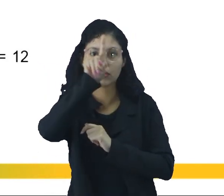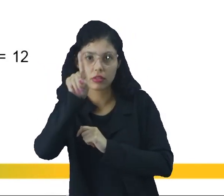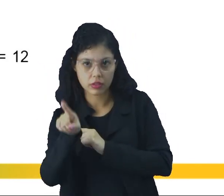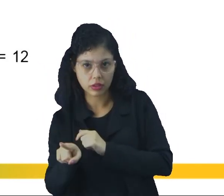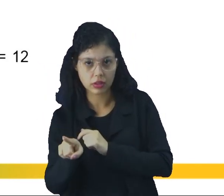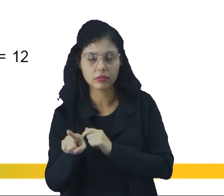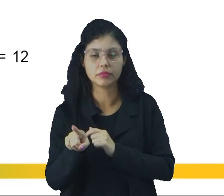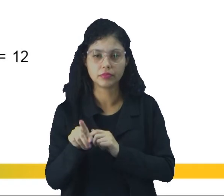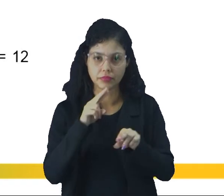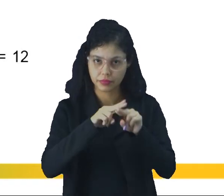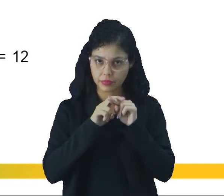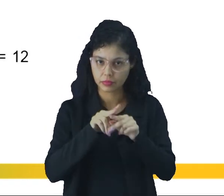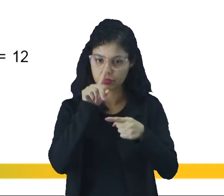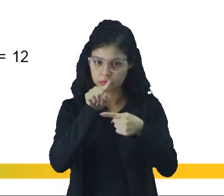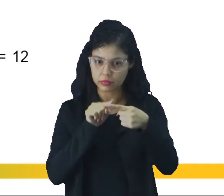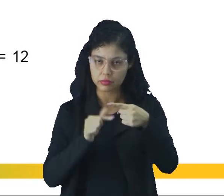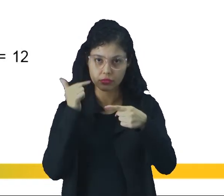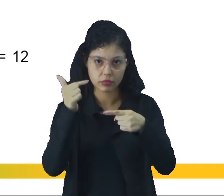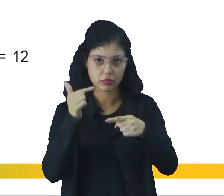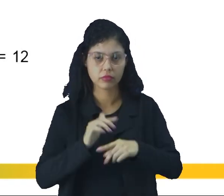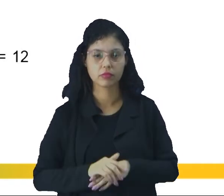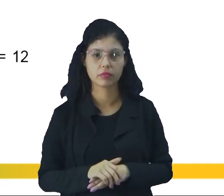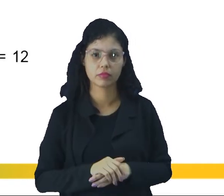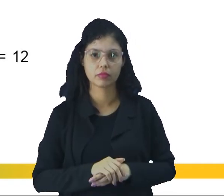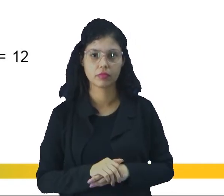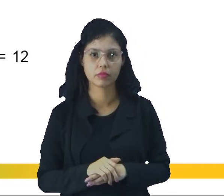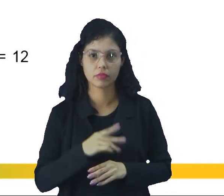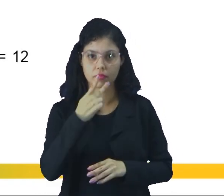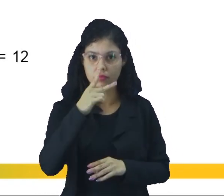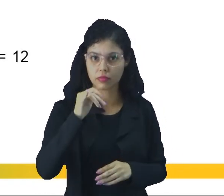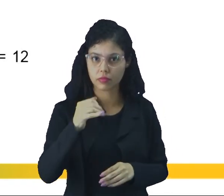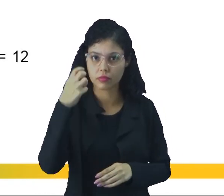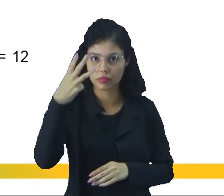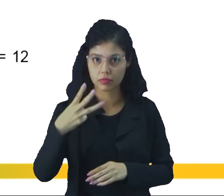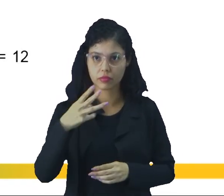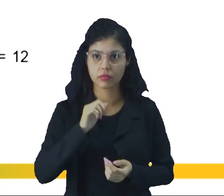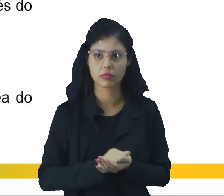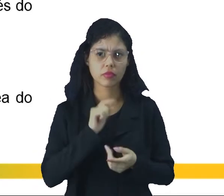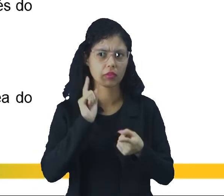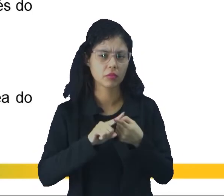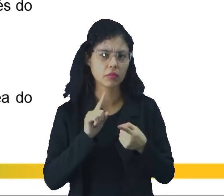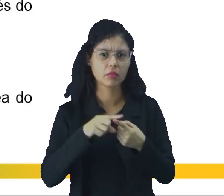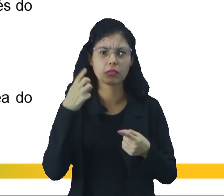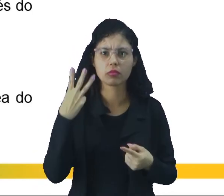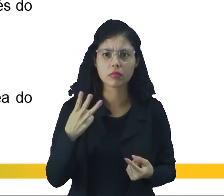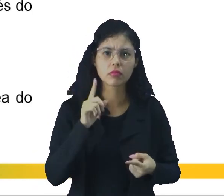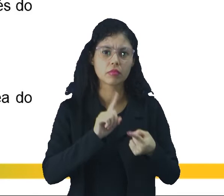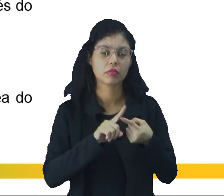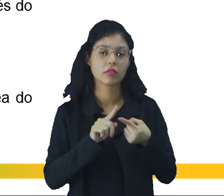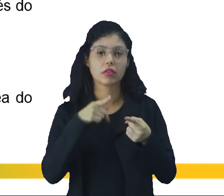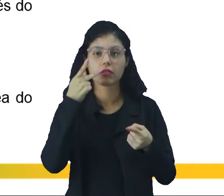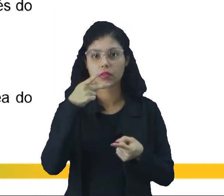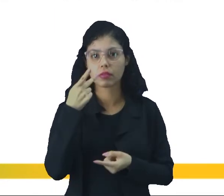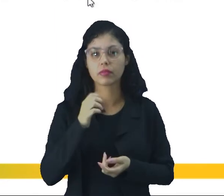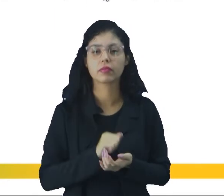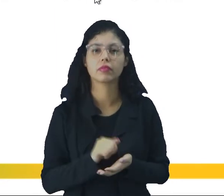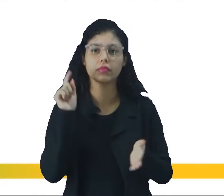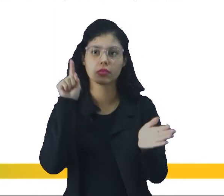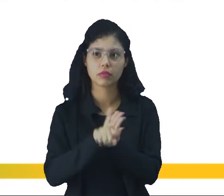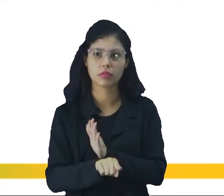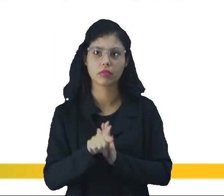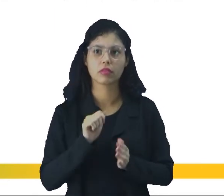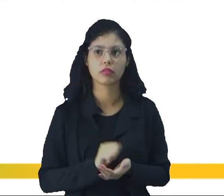é só metade. Por isso que eu estou dividindo por 2. O π é 3. Mas por que o π é 3? Porque está dizendo na